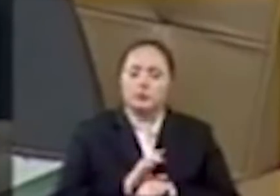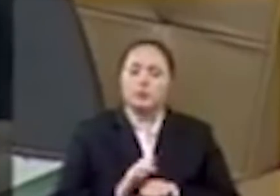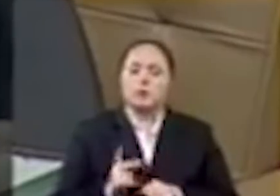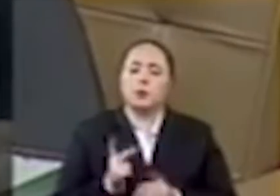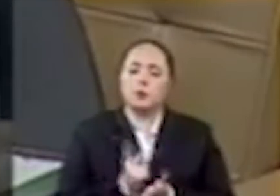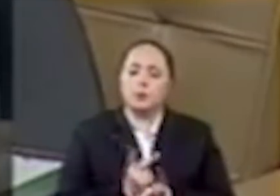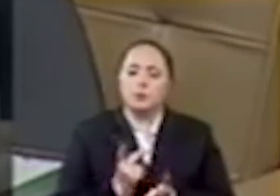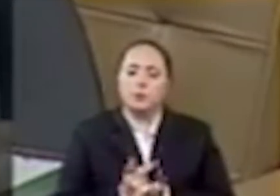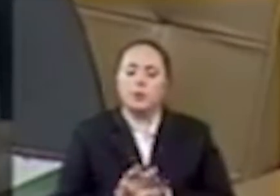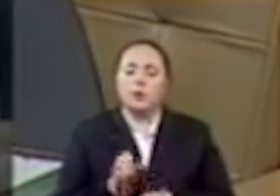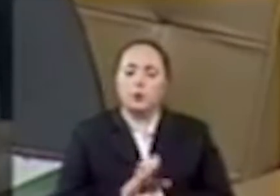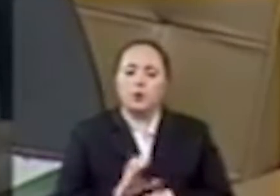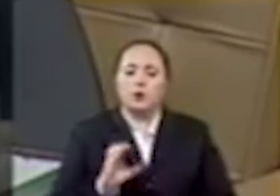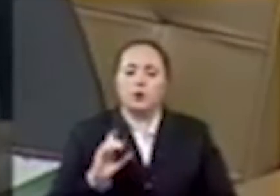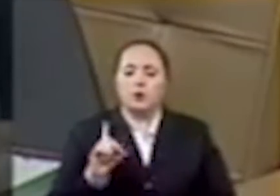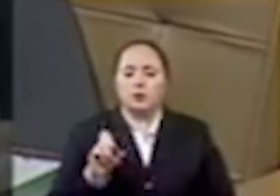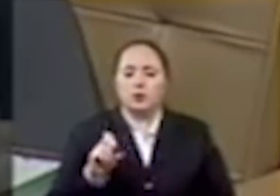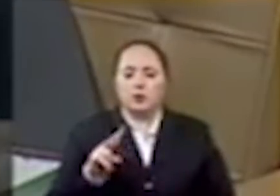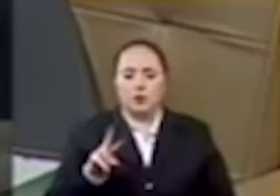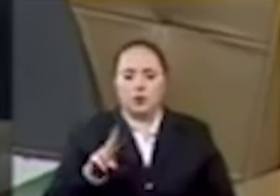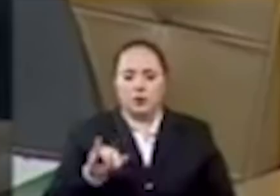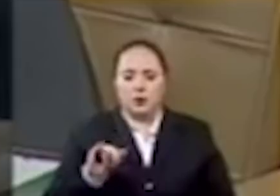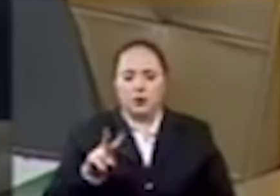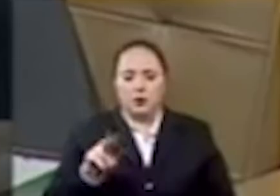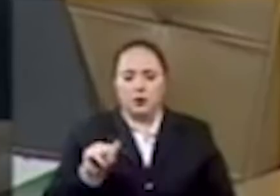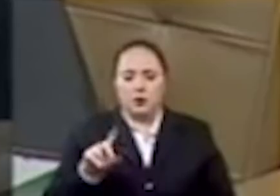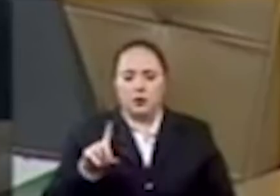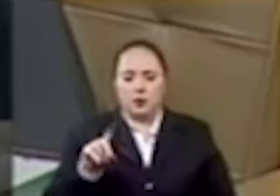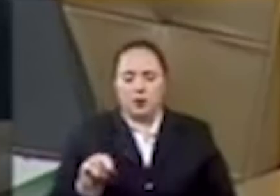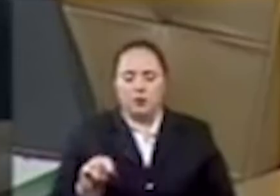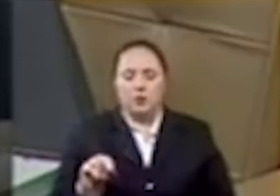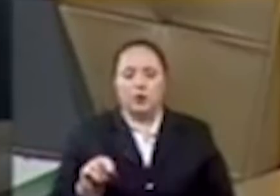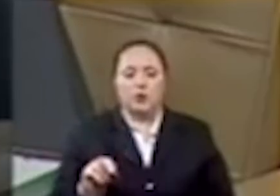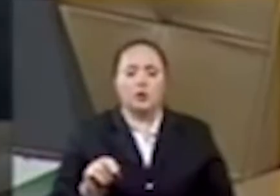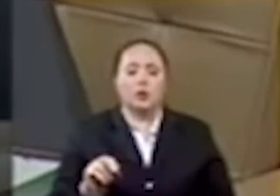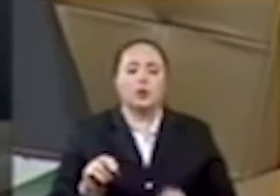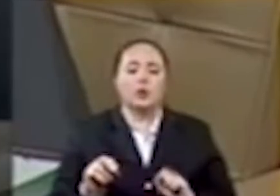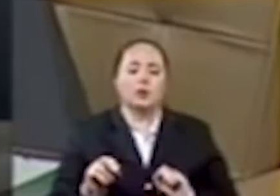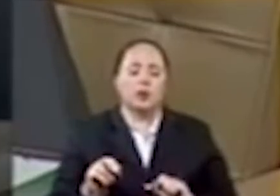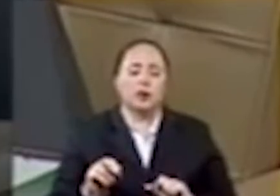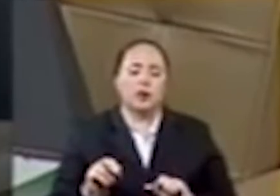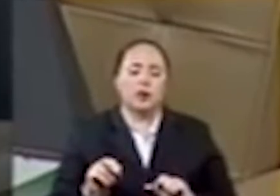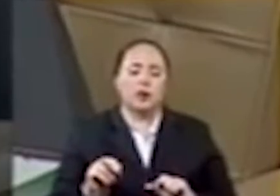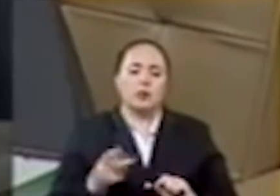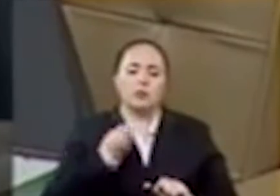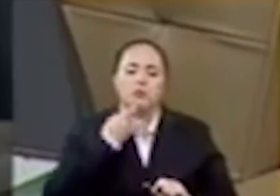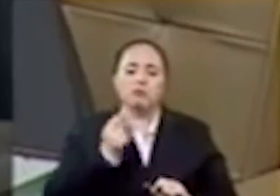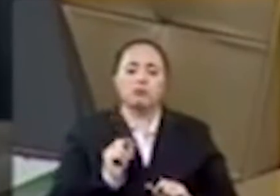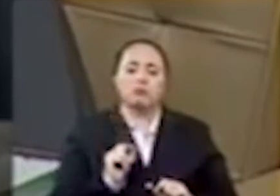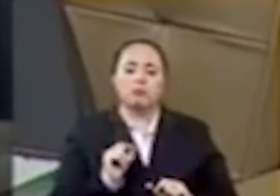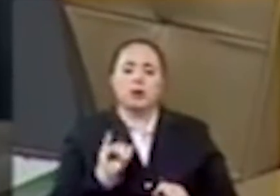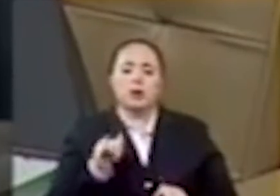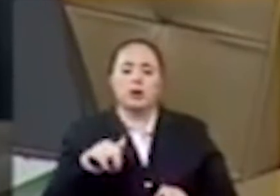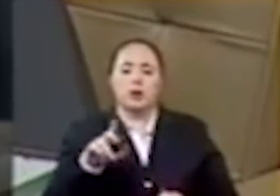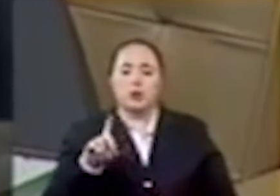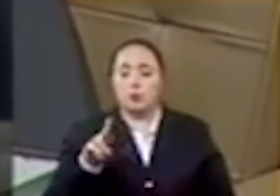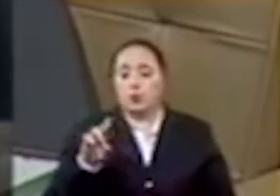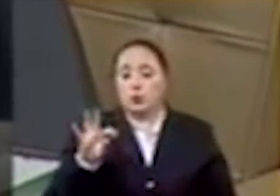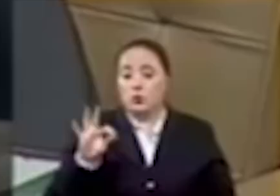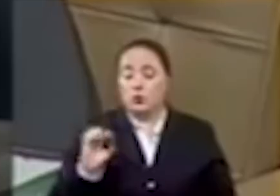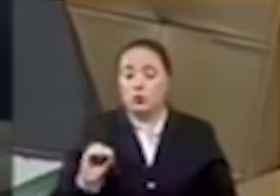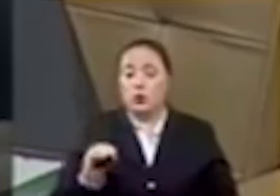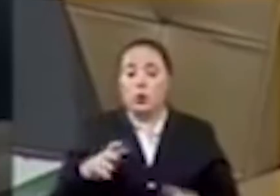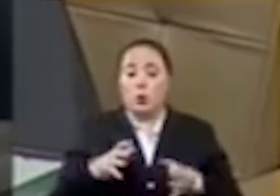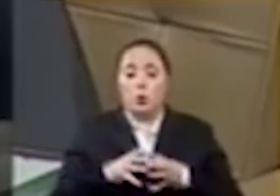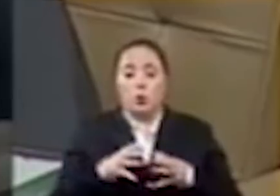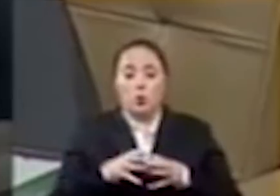o constituinte derivado, em convergência e convivência, instituiu a figura do indulto coletivo como